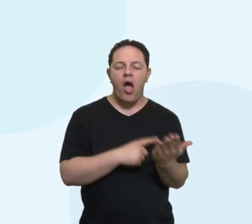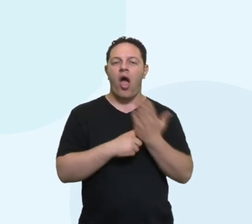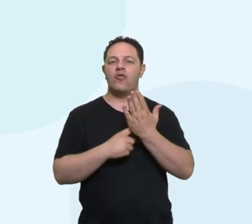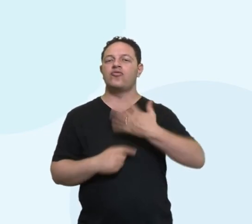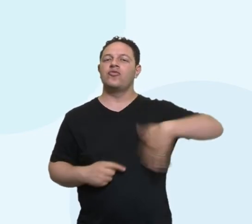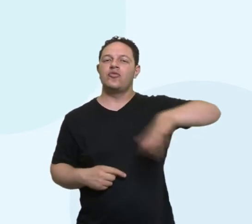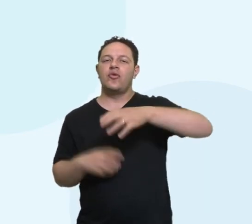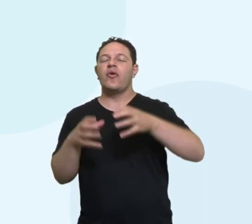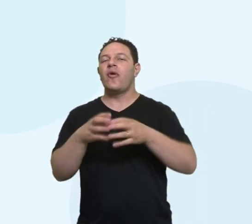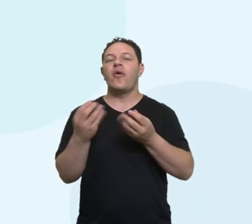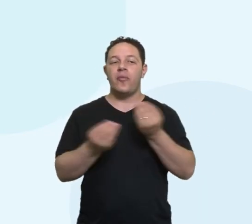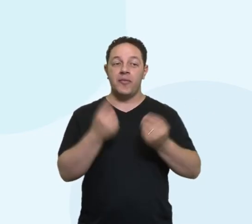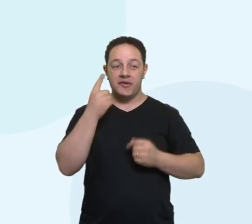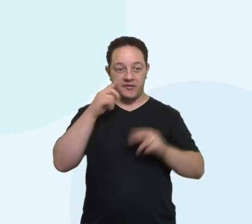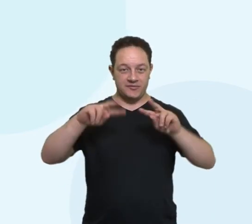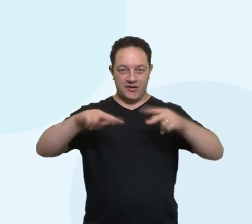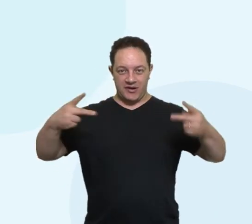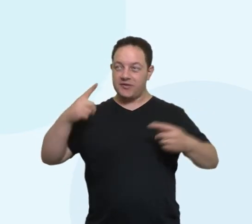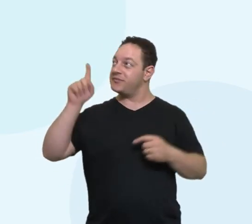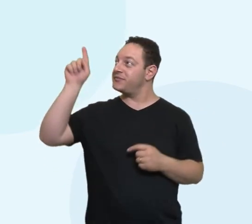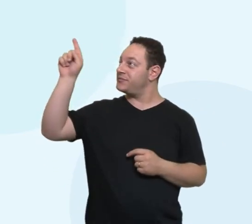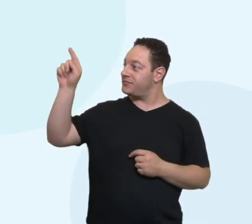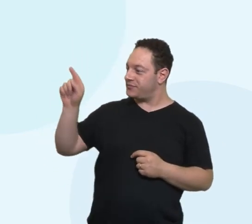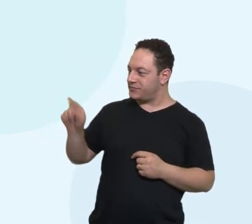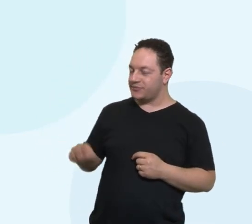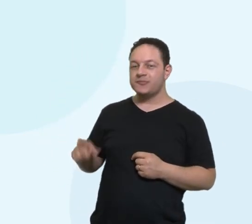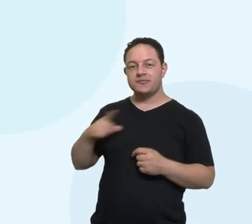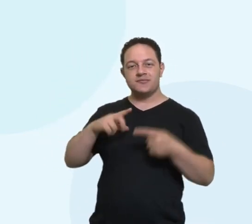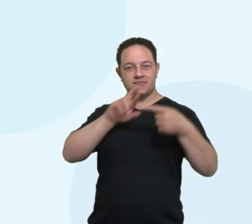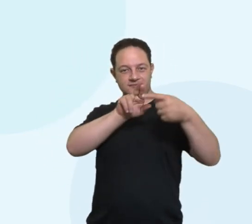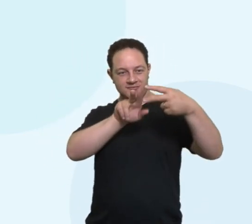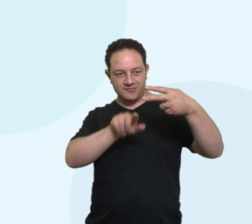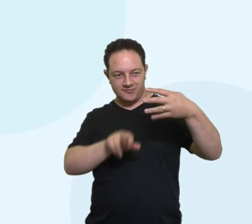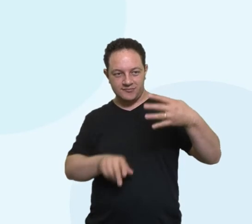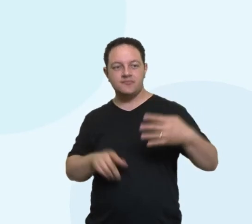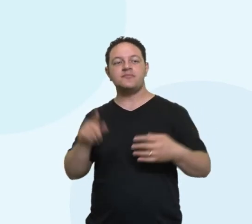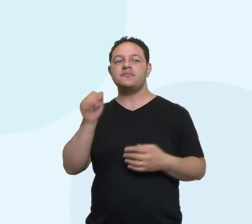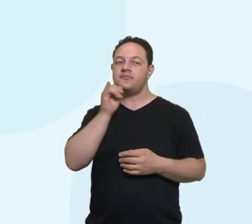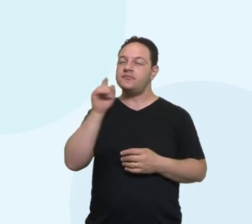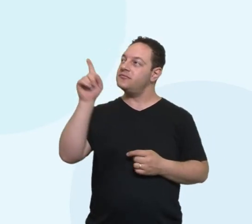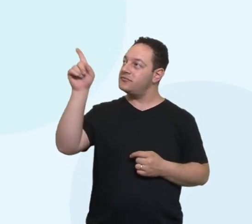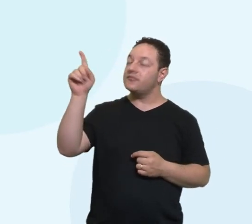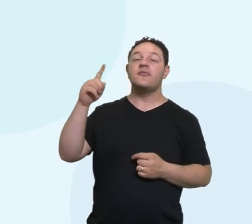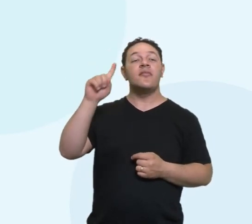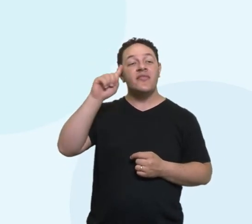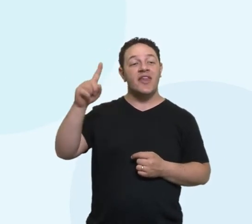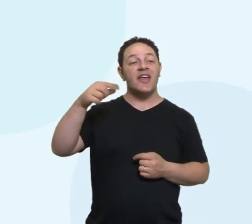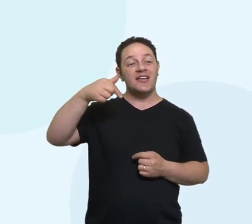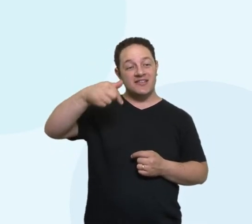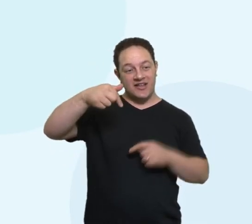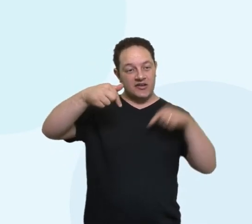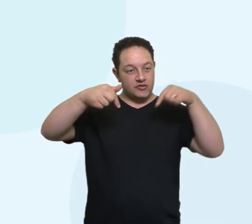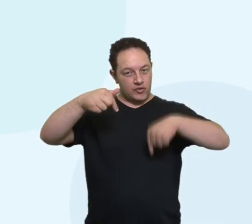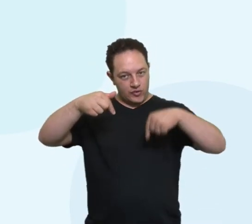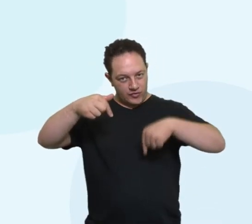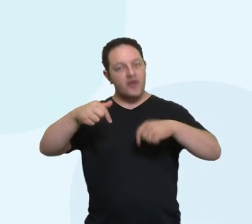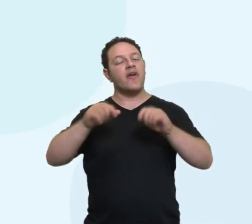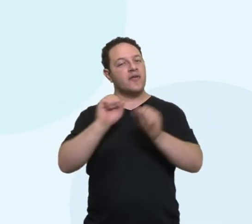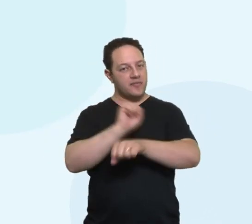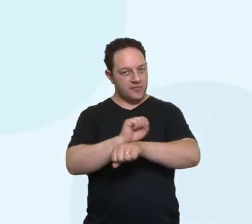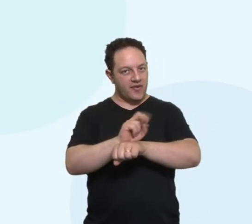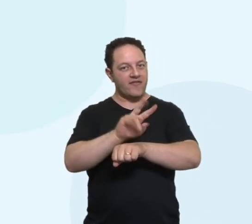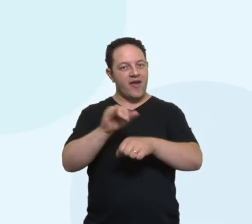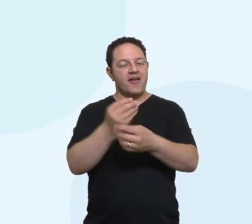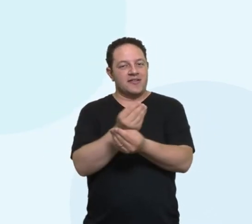certo então aqui a gente tem o link dessas formações e a formação aí do dia sete que é de hoje ainda vai ser disponibilizado